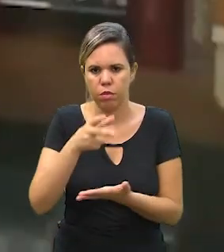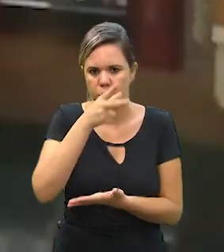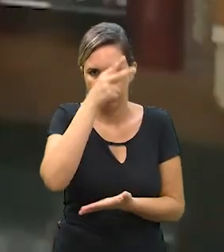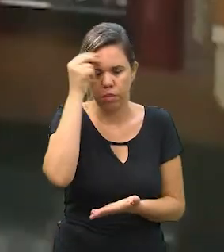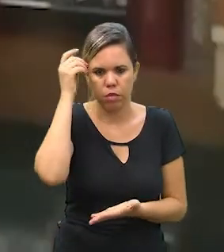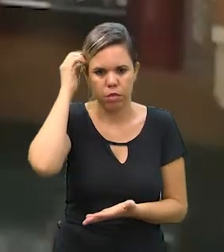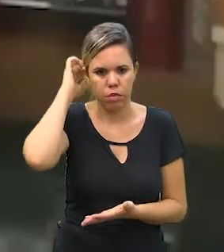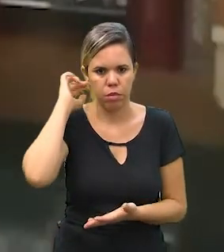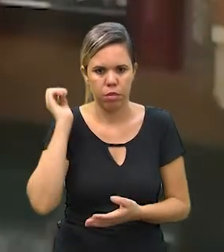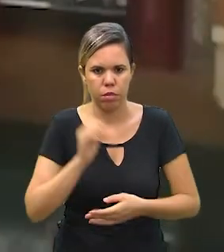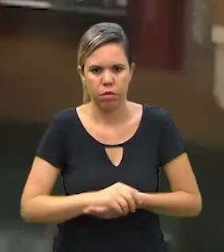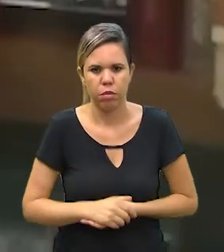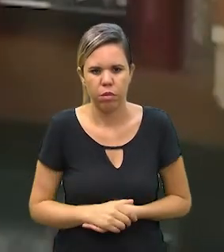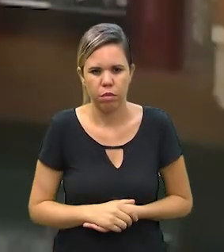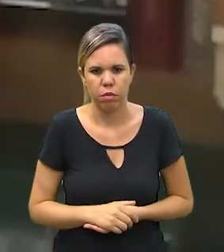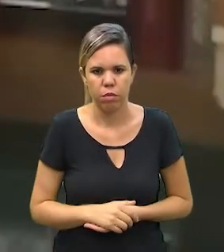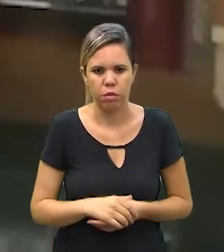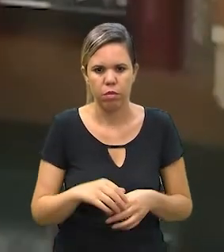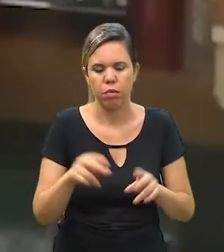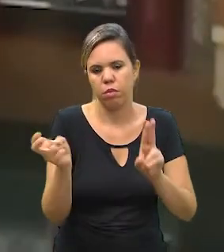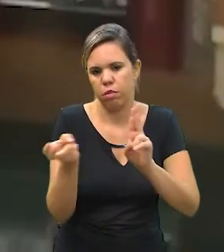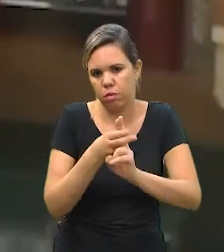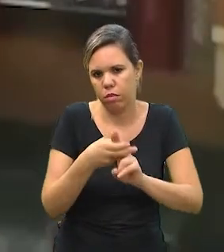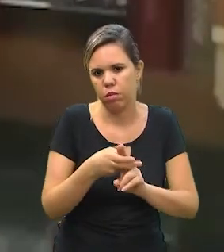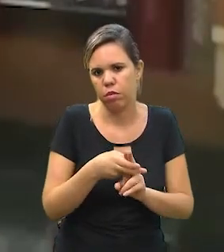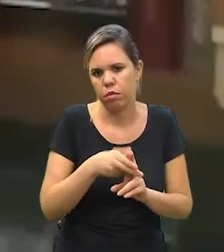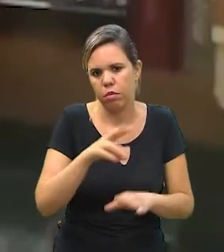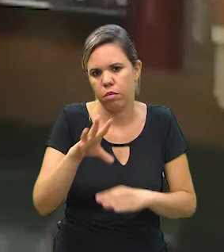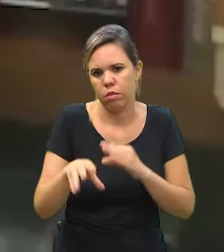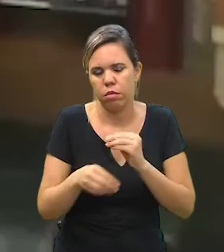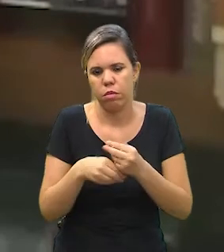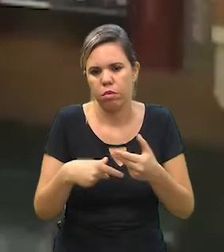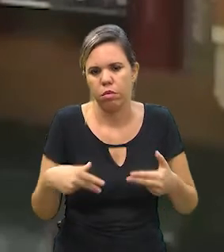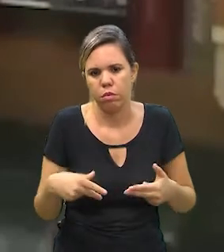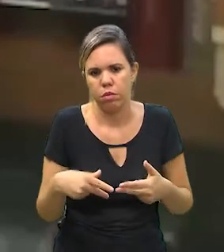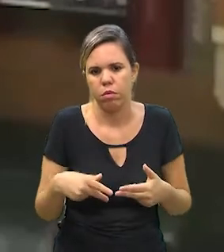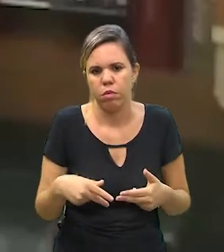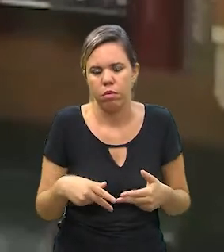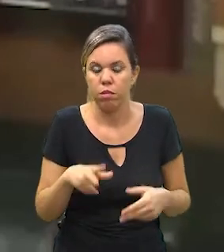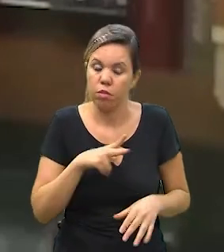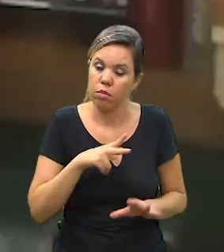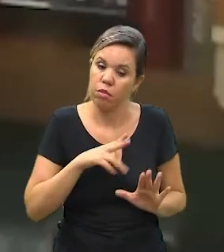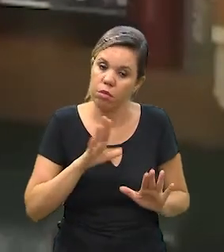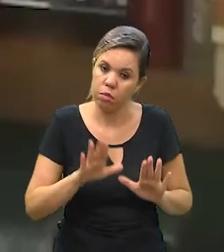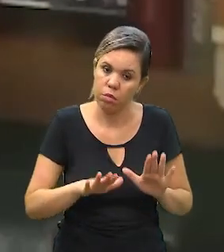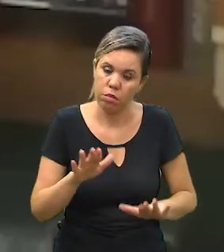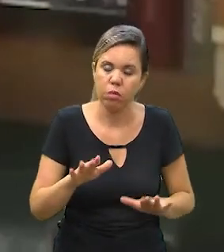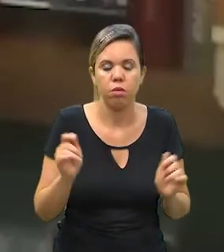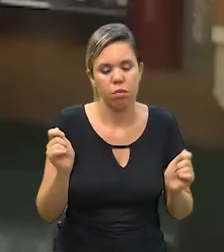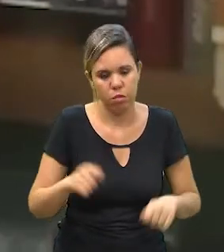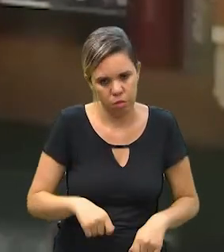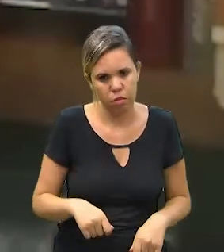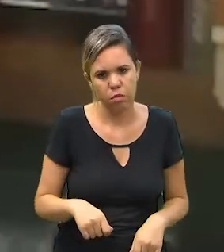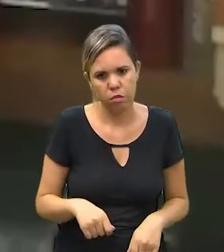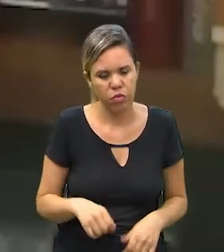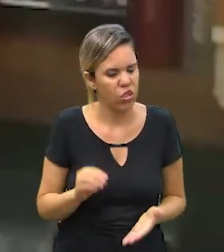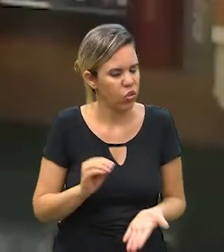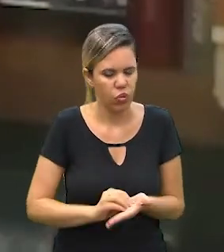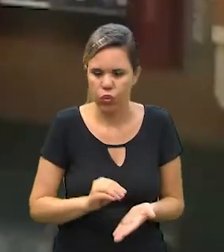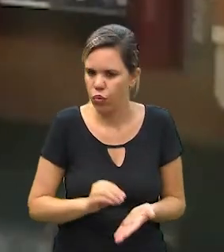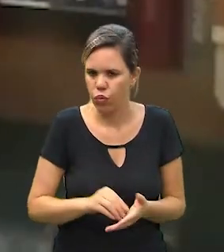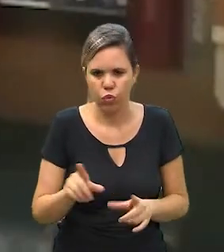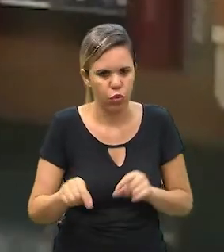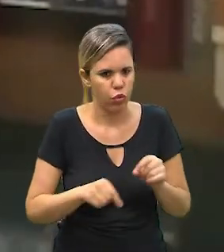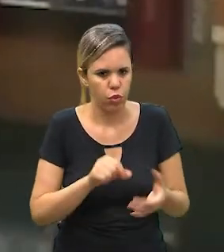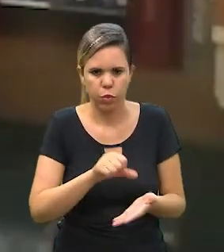quer seja pelo sistema de saúde suplementar, que são os convênios, ou mesmo particular, sem dúvida, não faltam opções aqui